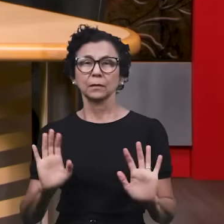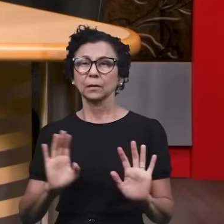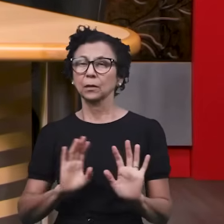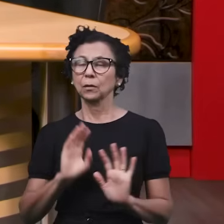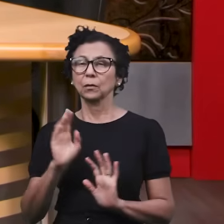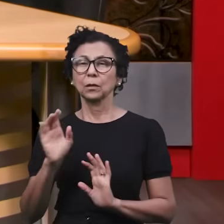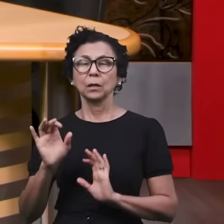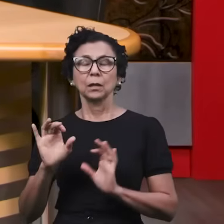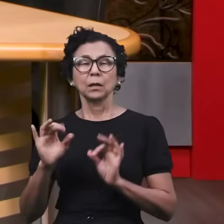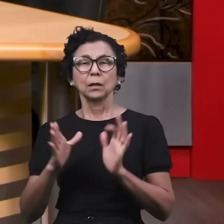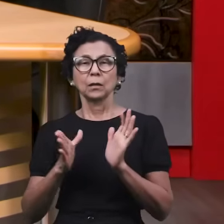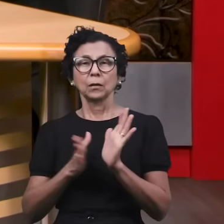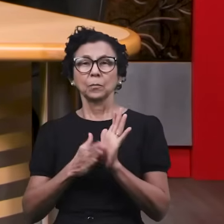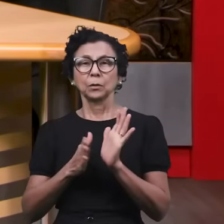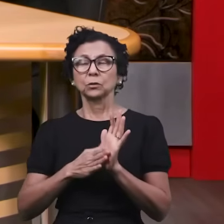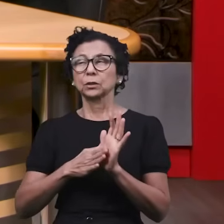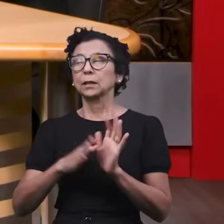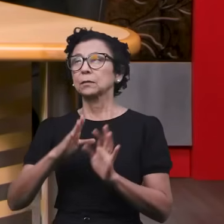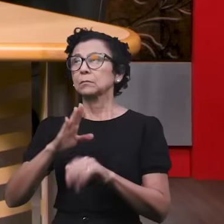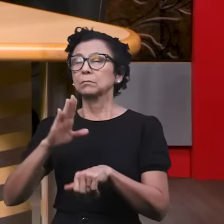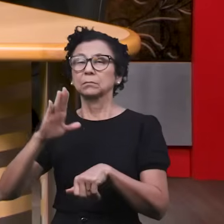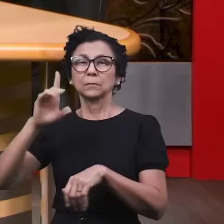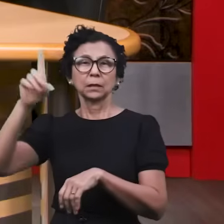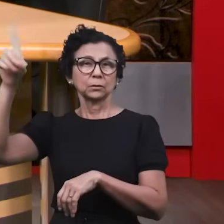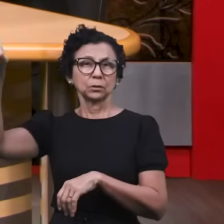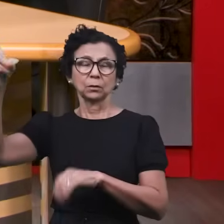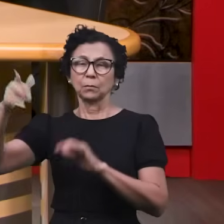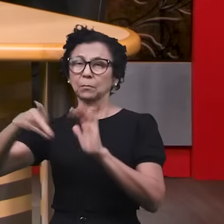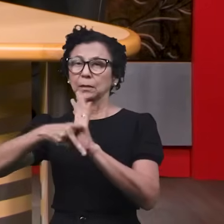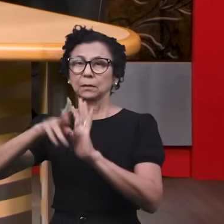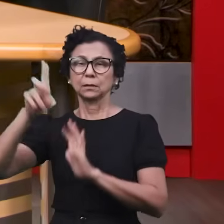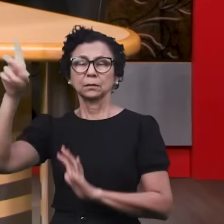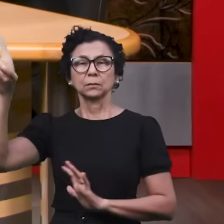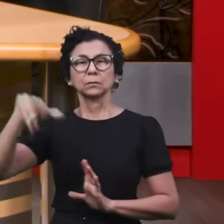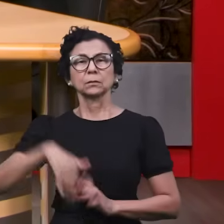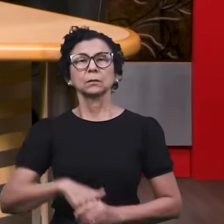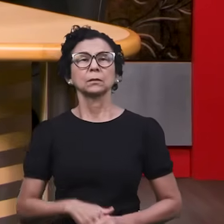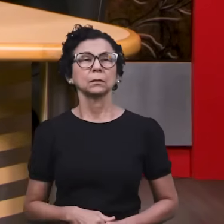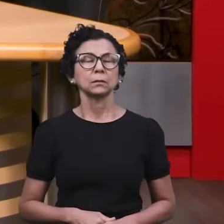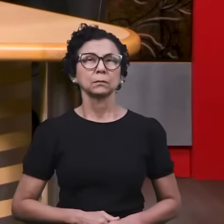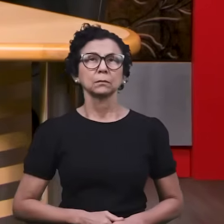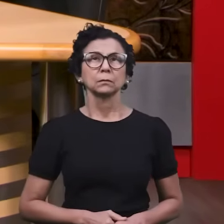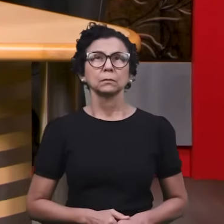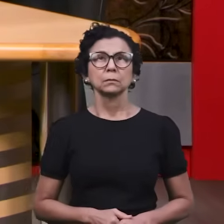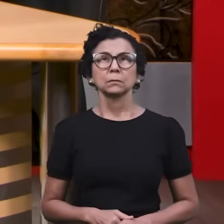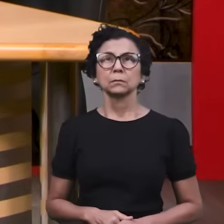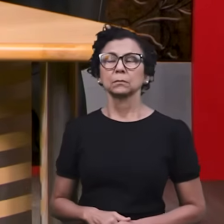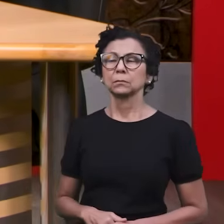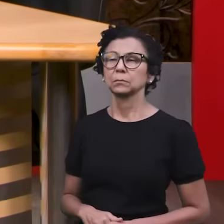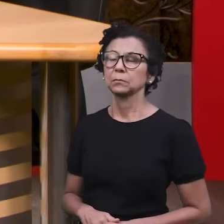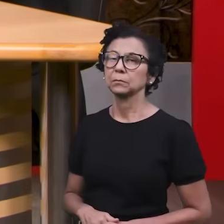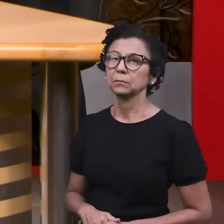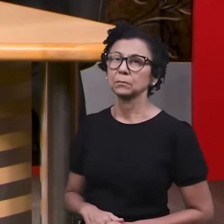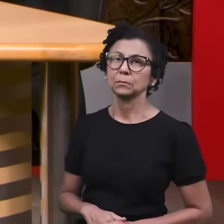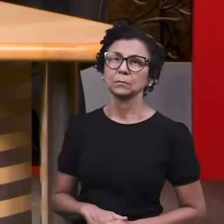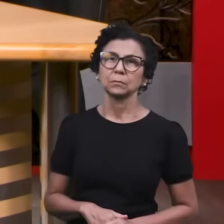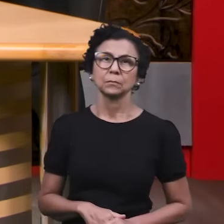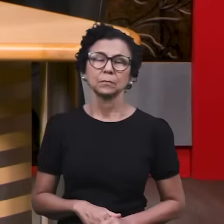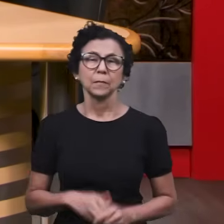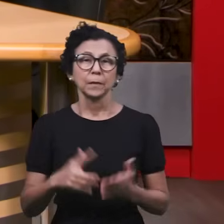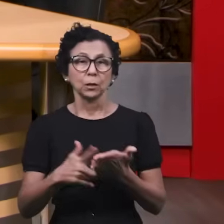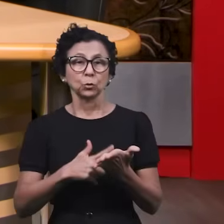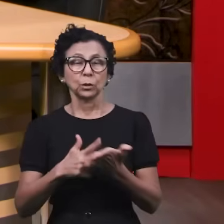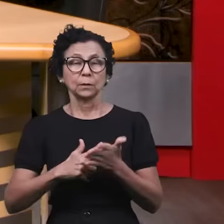Então, o projeto da igreja, a igreja tem um projeto. O projeto está lá, o livro de Atos está